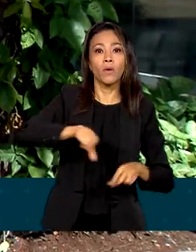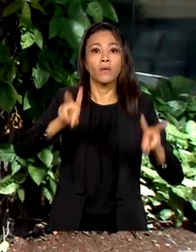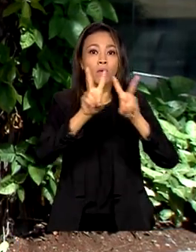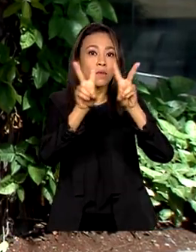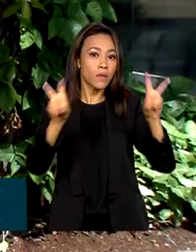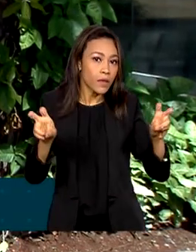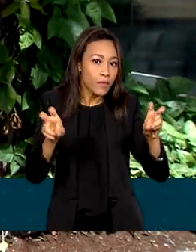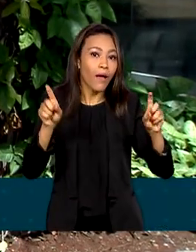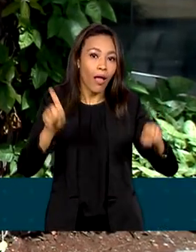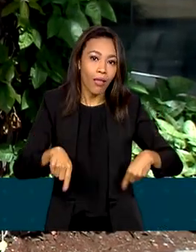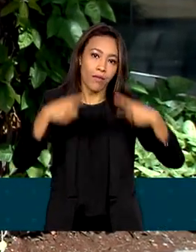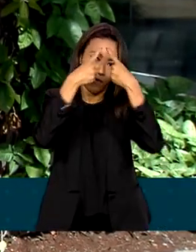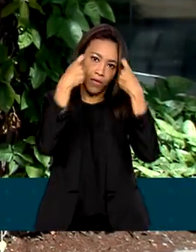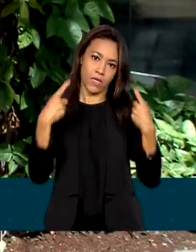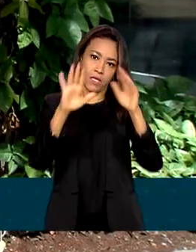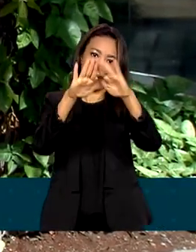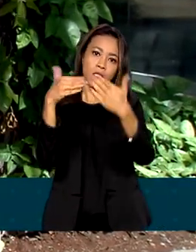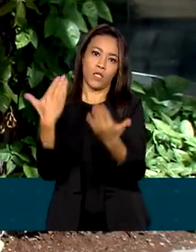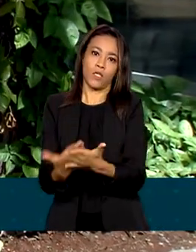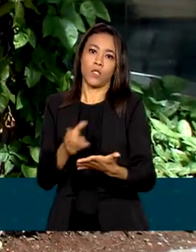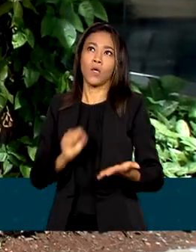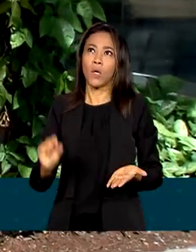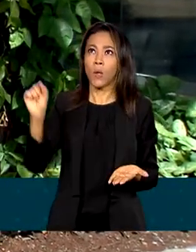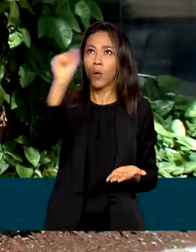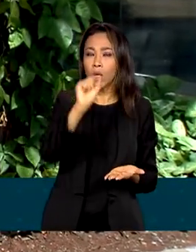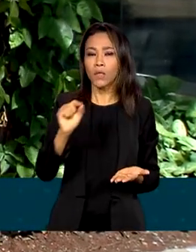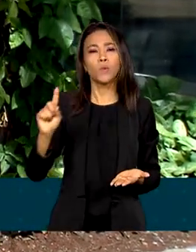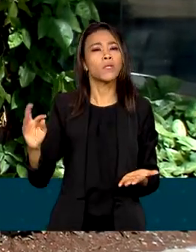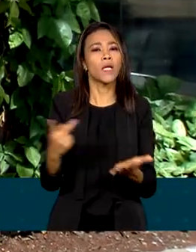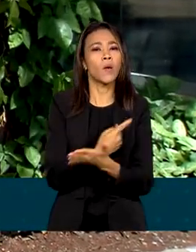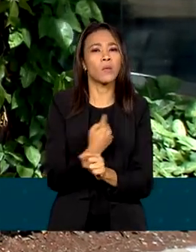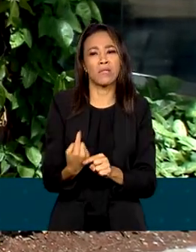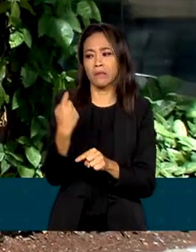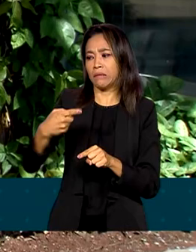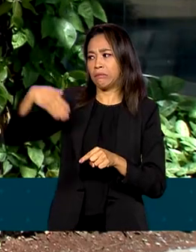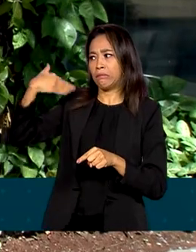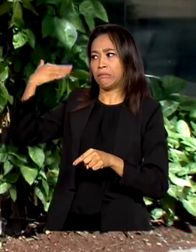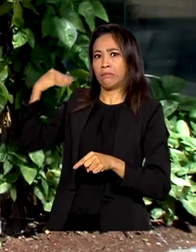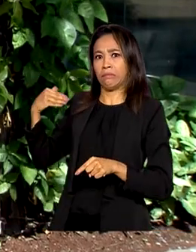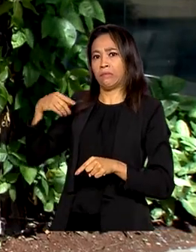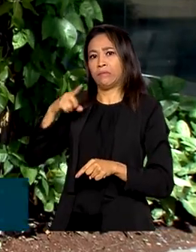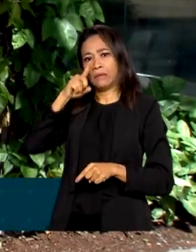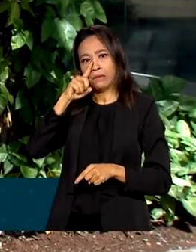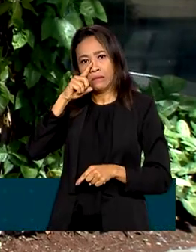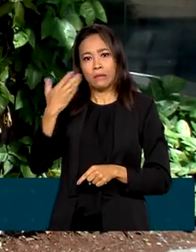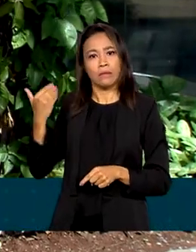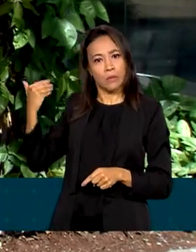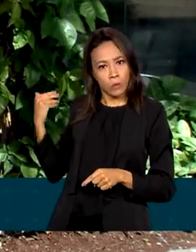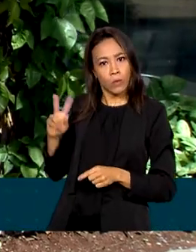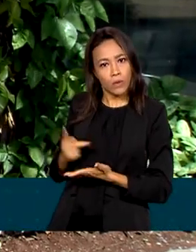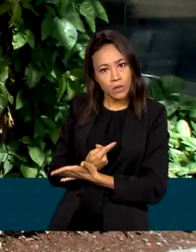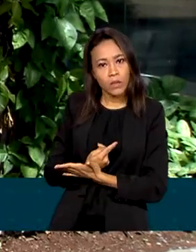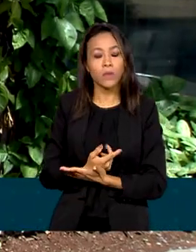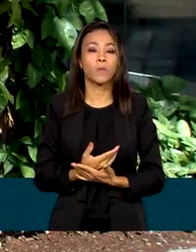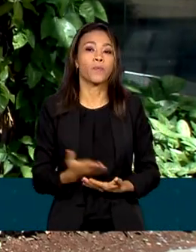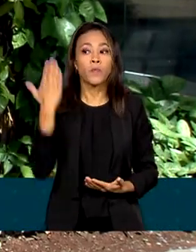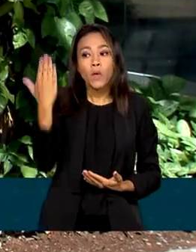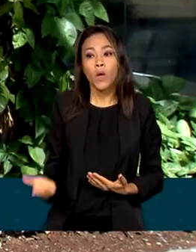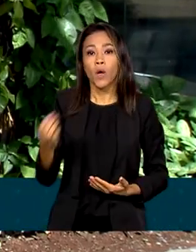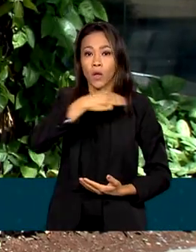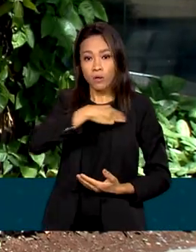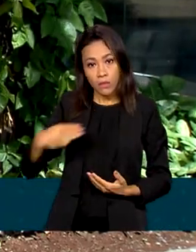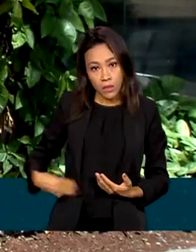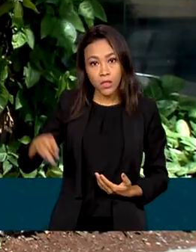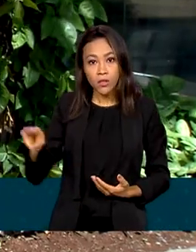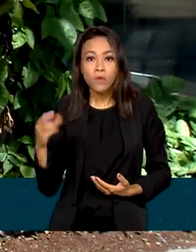a violência nas escolas diante dos atentados ocorridos nos últimos dias. De acordo com o ministro Camilo Santana,